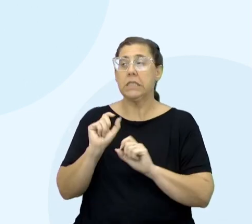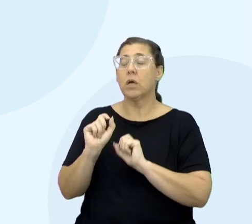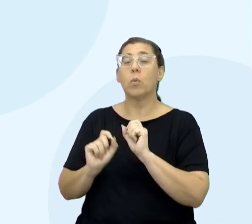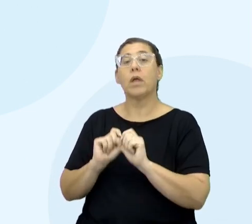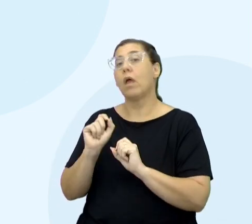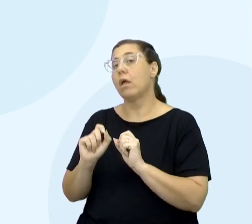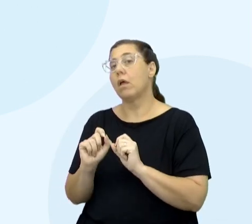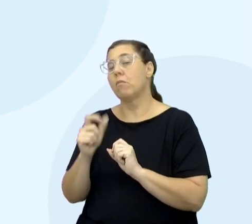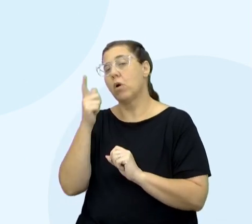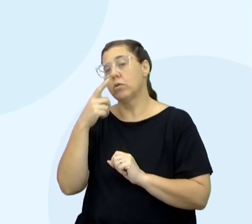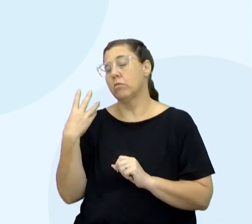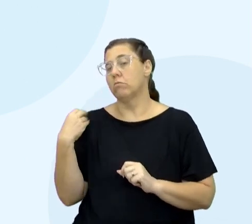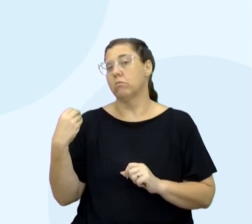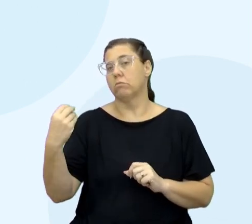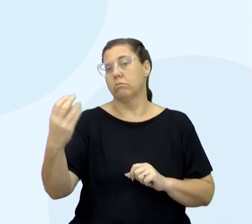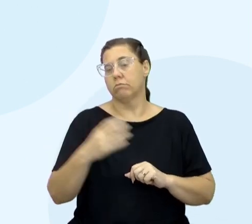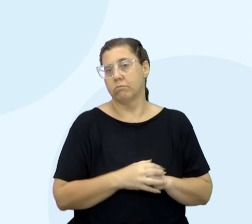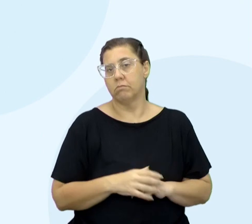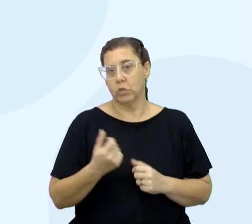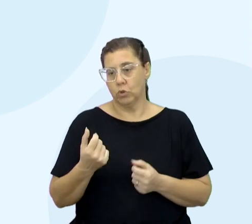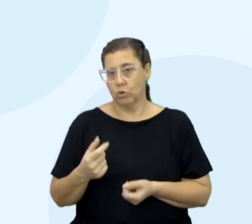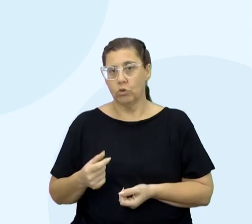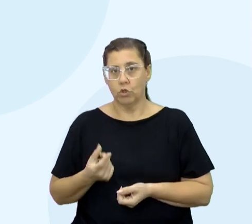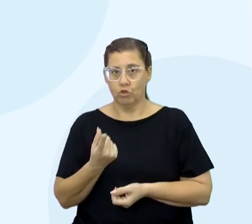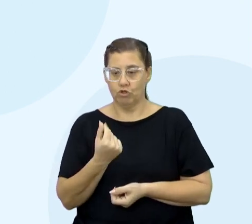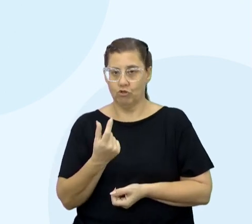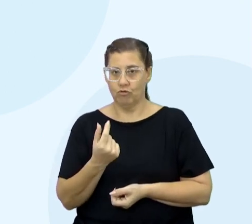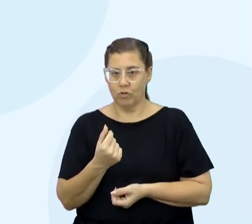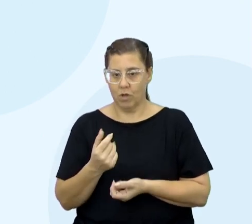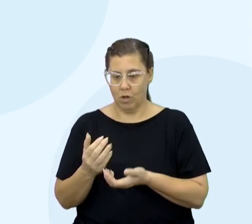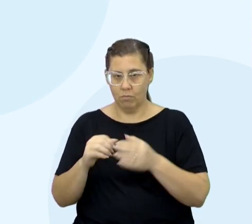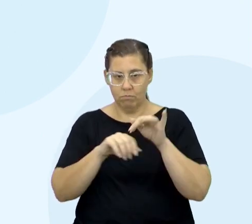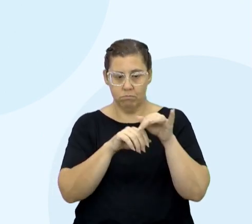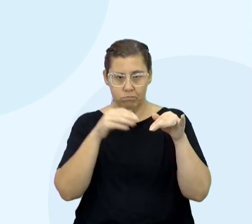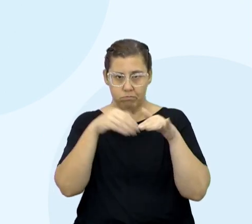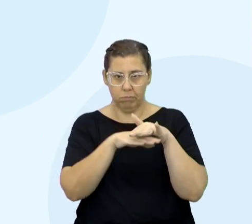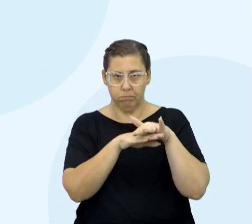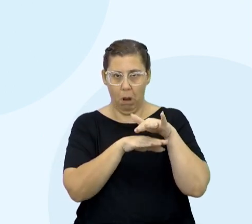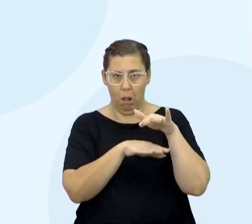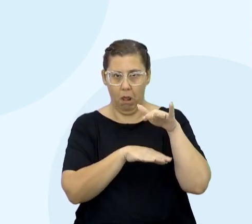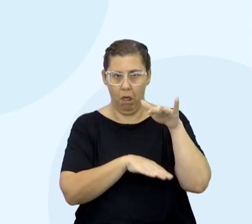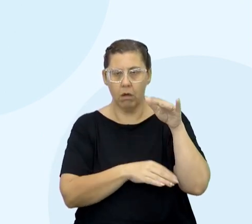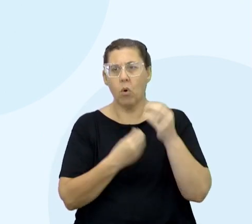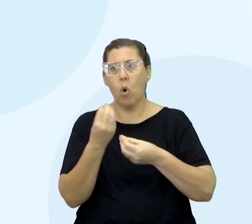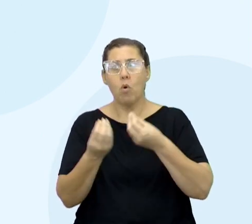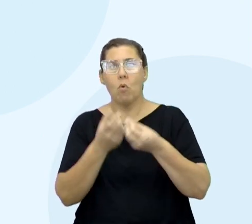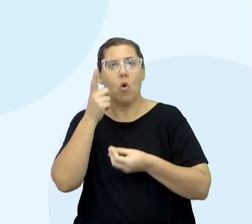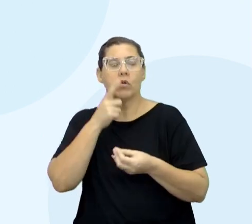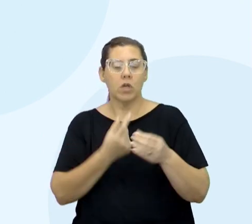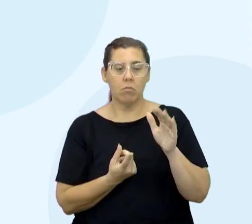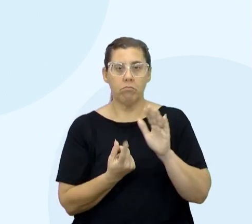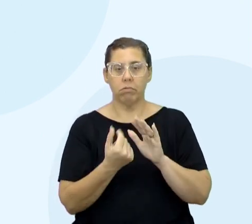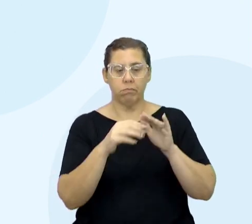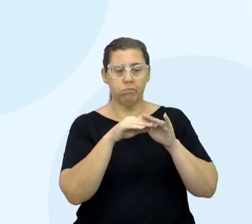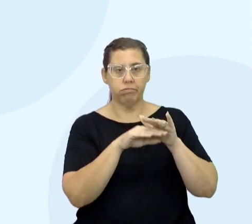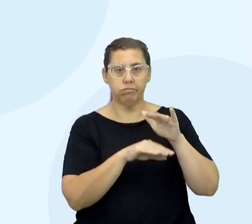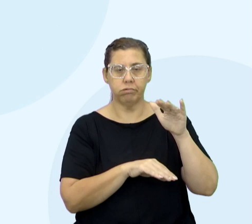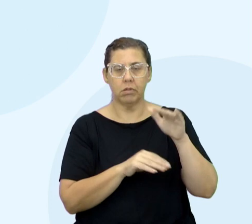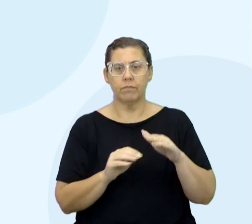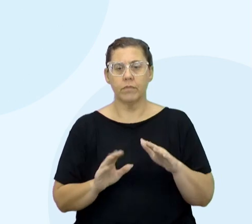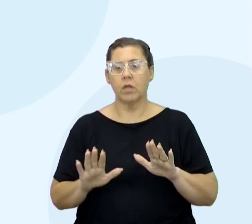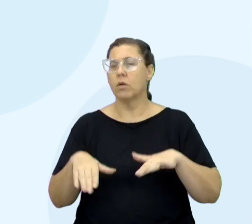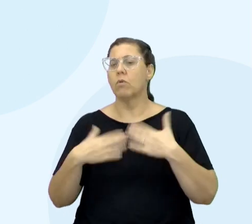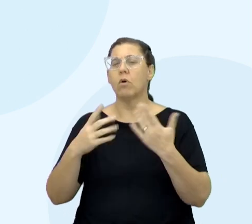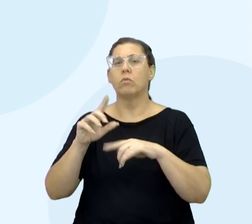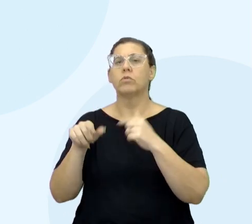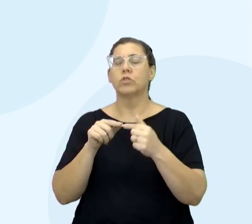para viajar? Preciso juntar dinheiro. E aí, o como é juntar dinheiro. E qual é a meta?